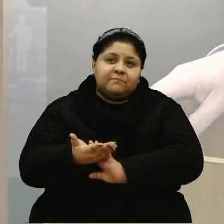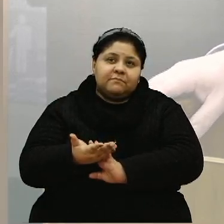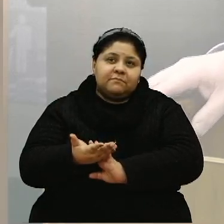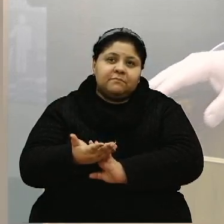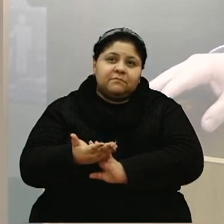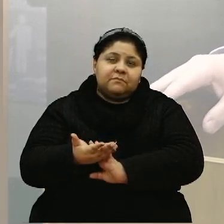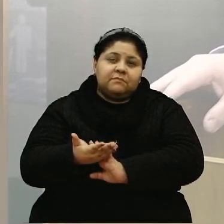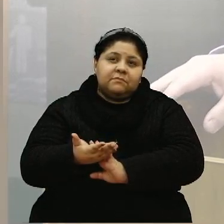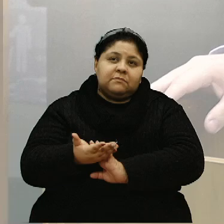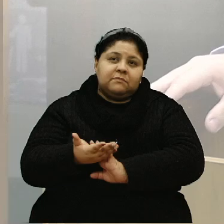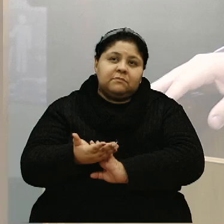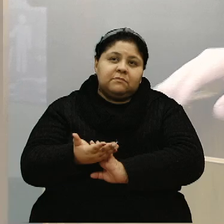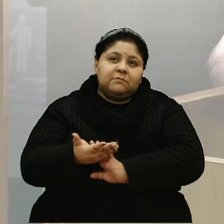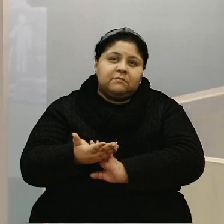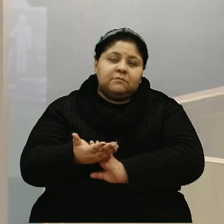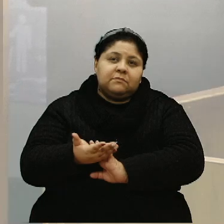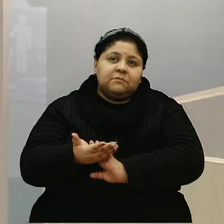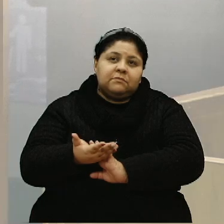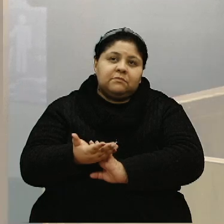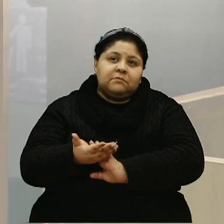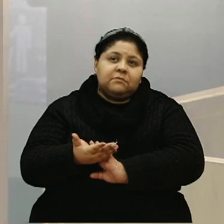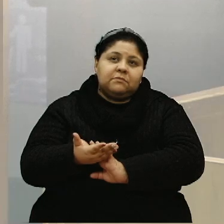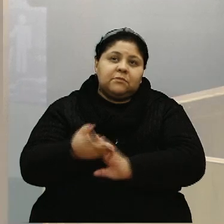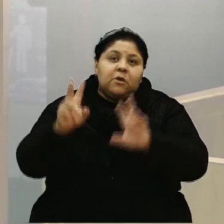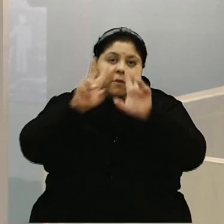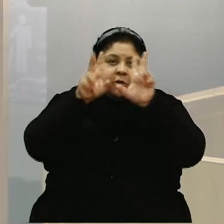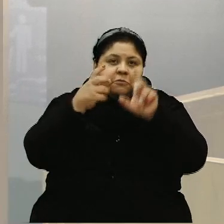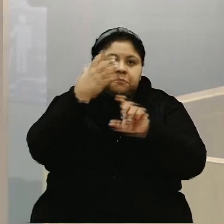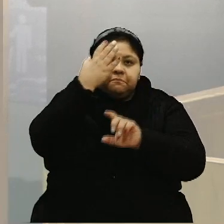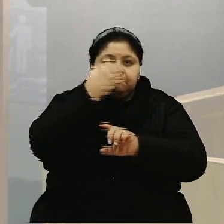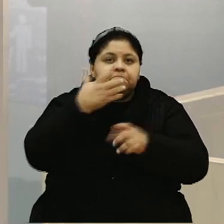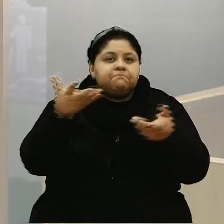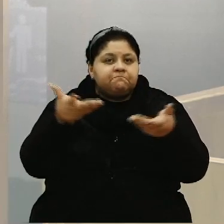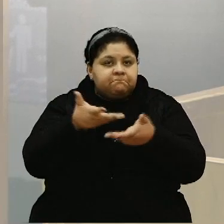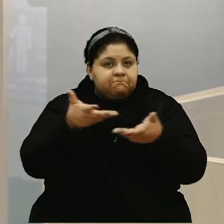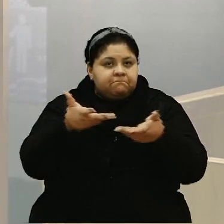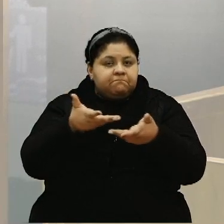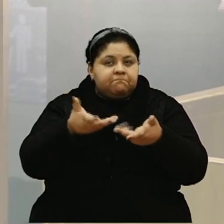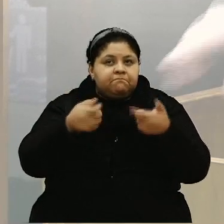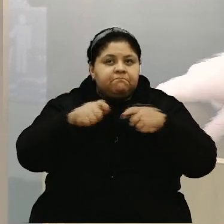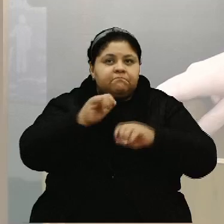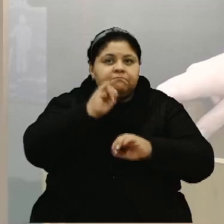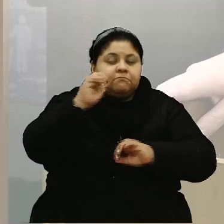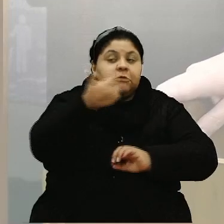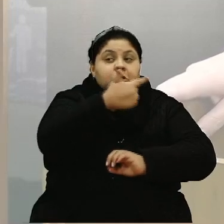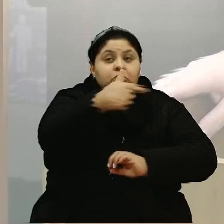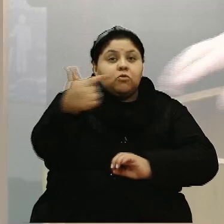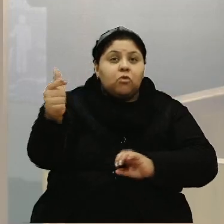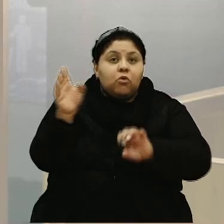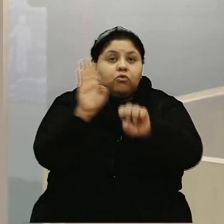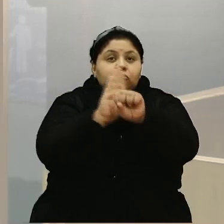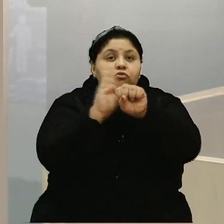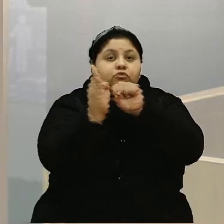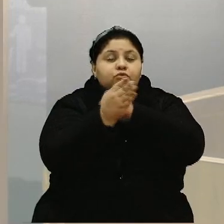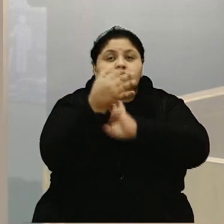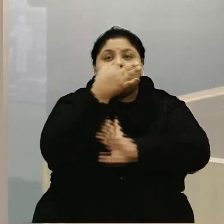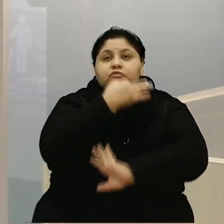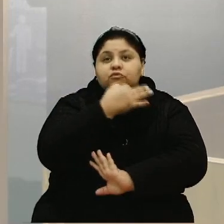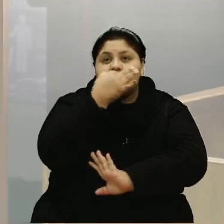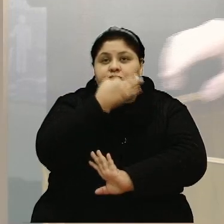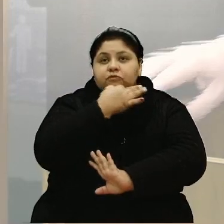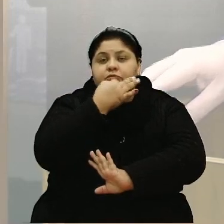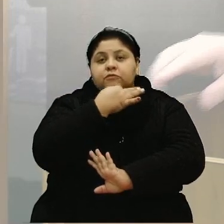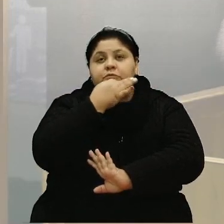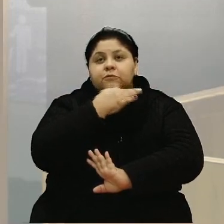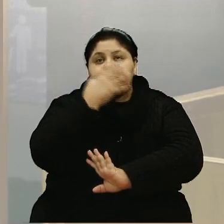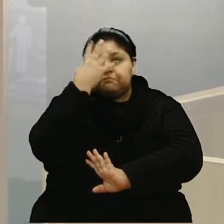pode ter até o clima jocoso, mas é um assunto muito sério. Nós devemos tratar. Assim como outros bairros de Caxias do Sul, que estão sendo tratados com